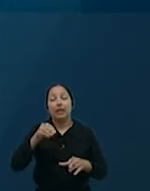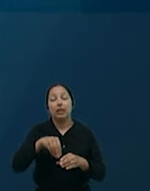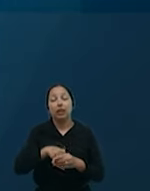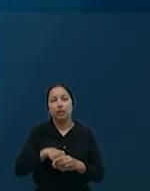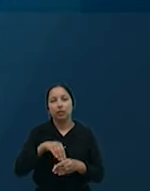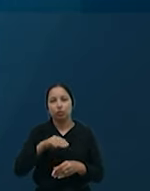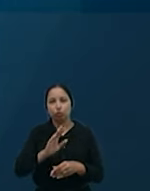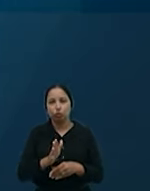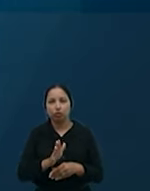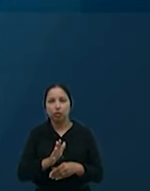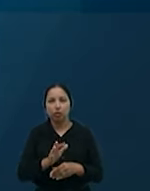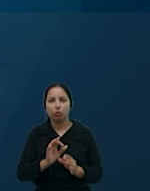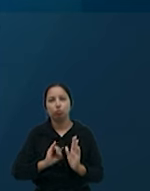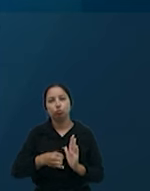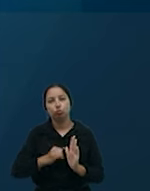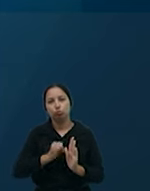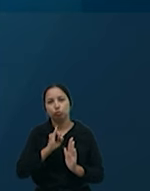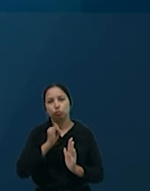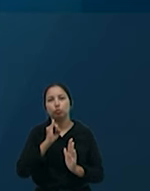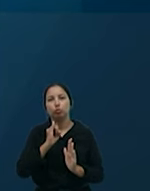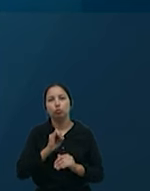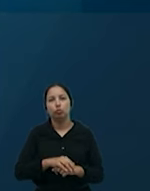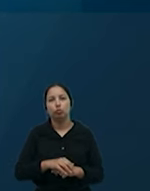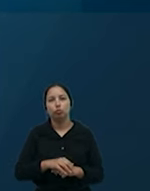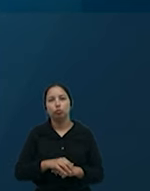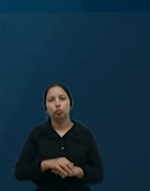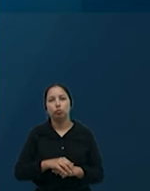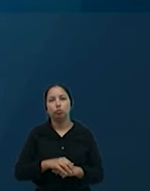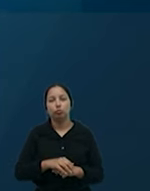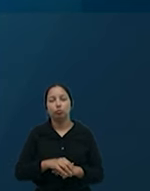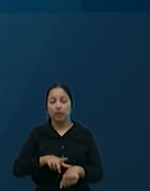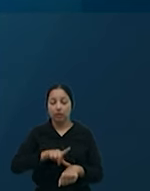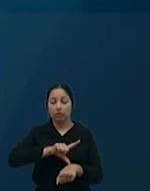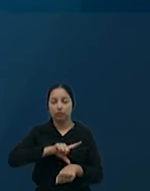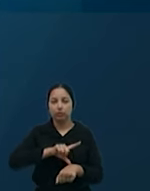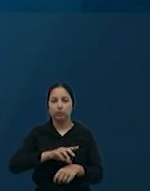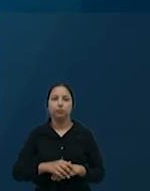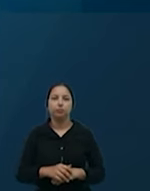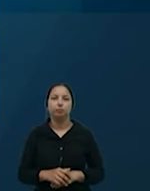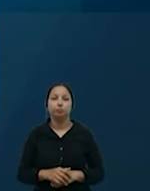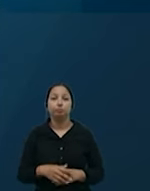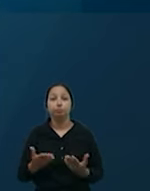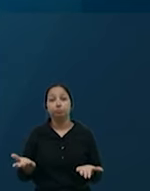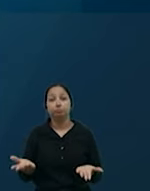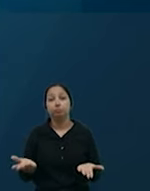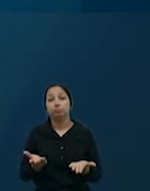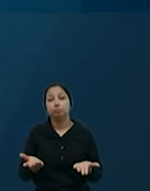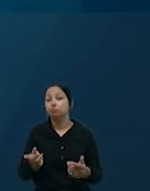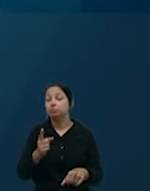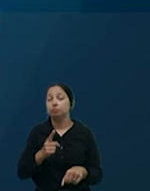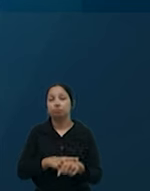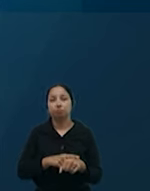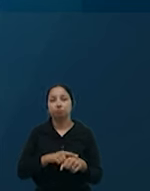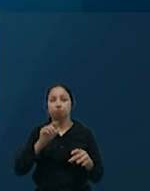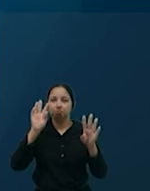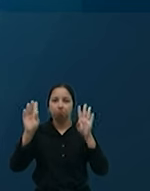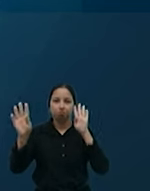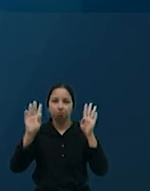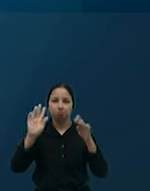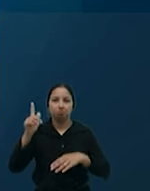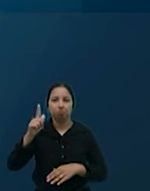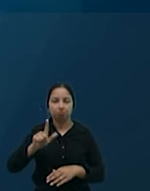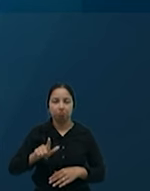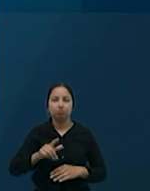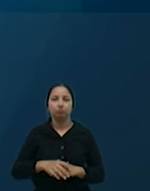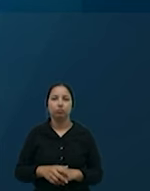juro a contar do evento danoso. Então, é um momento para se repensar, para essa corte